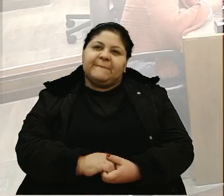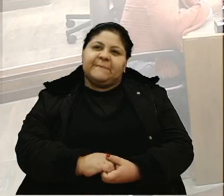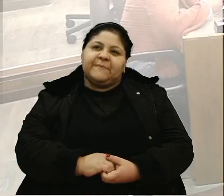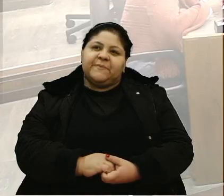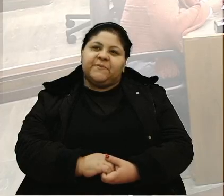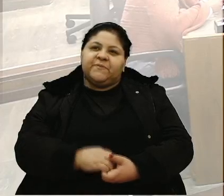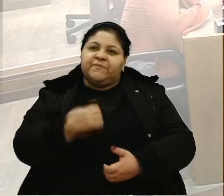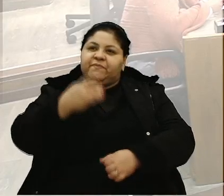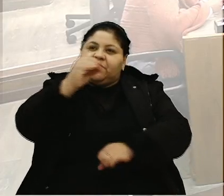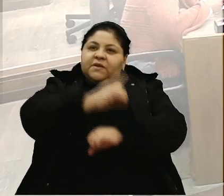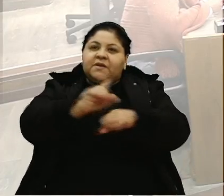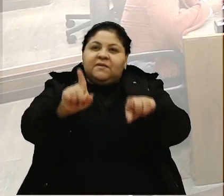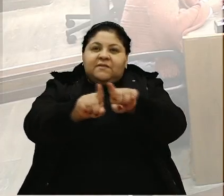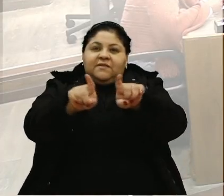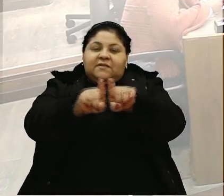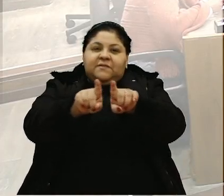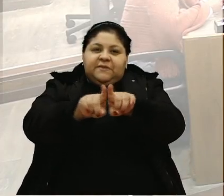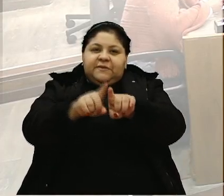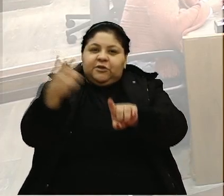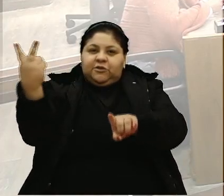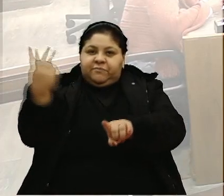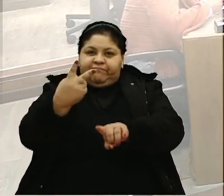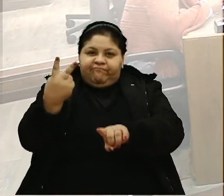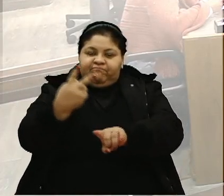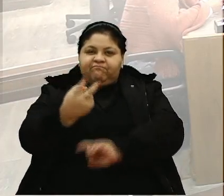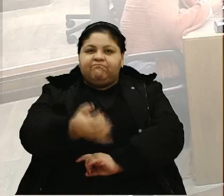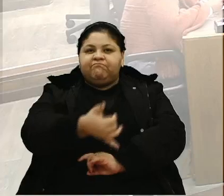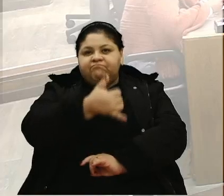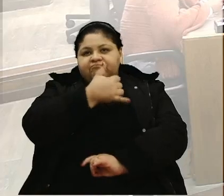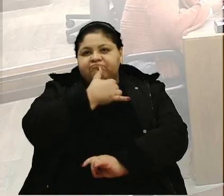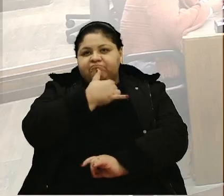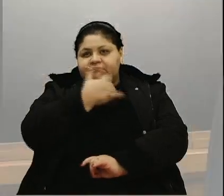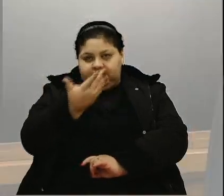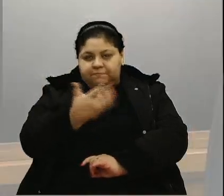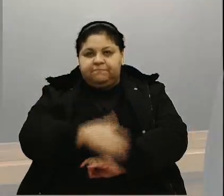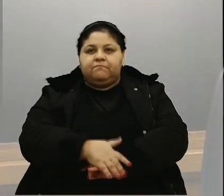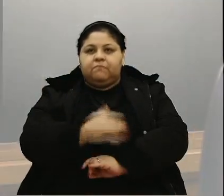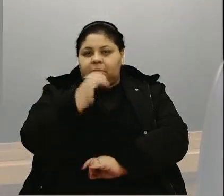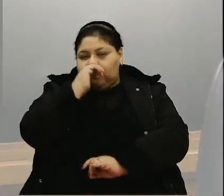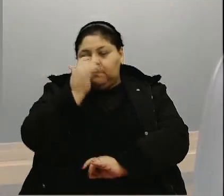Bom dia, eu também quero fazer 2 votos de pesar, infelizmente,